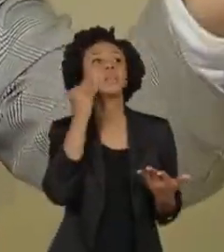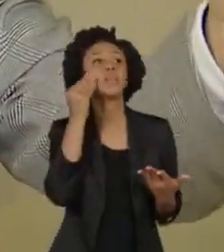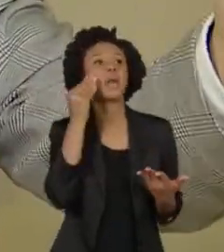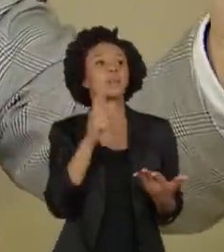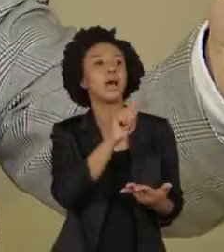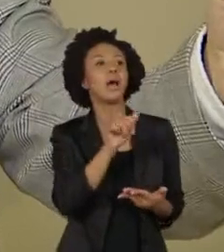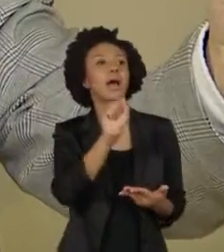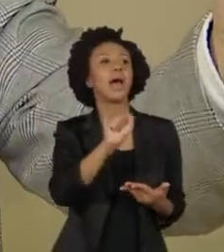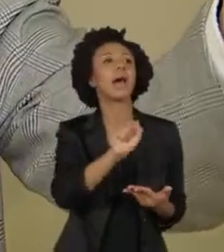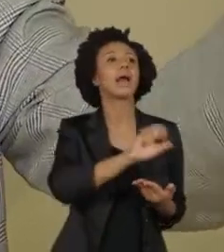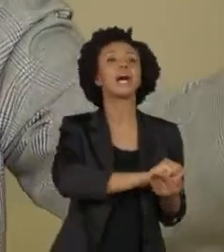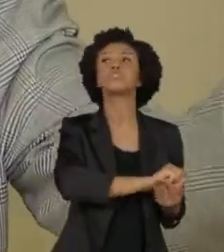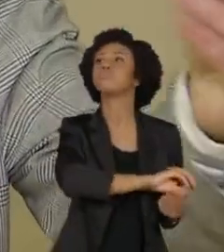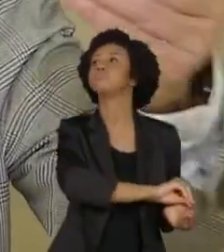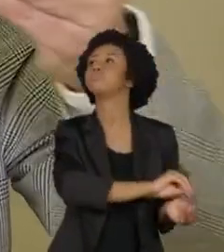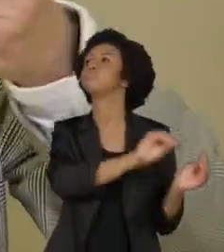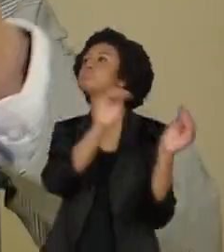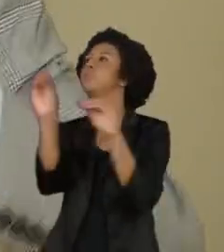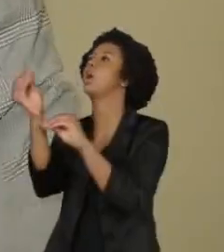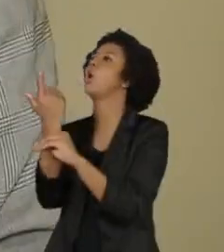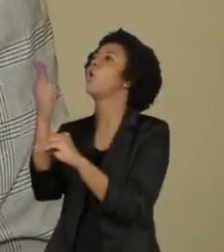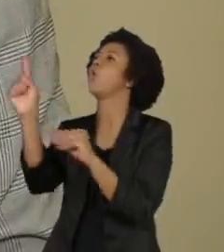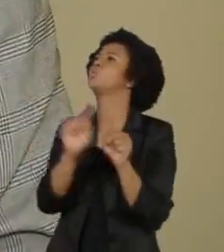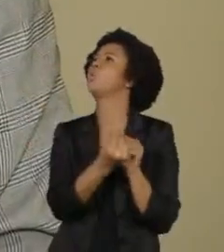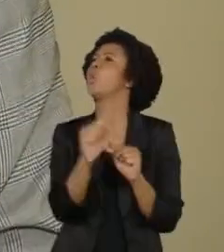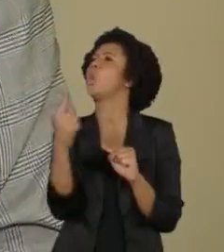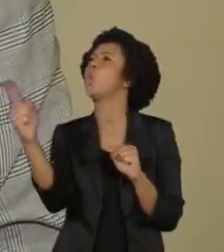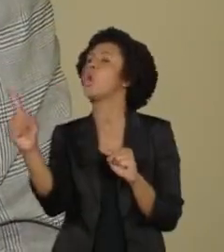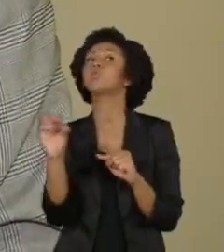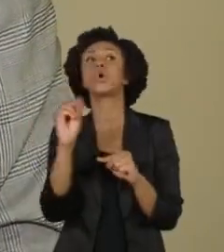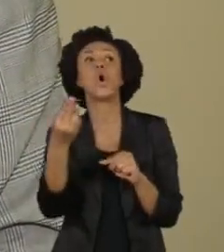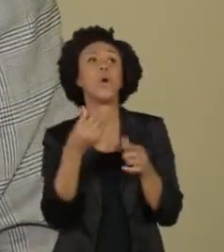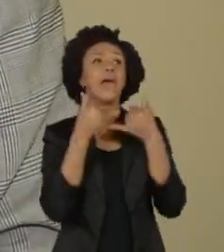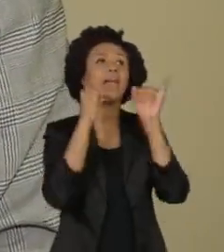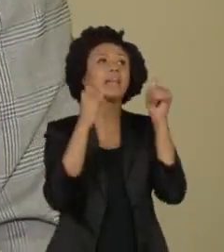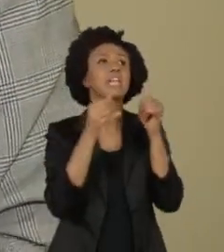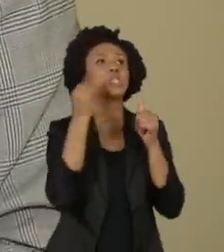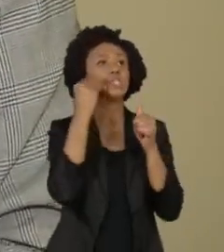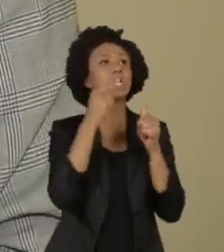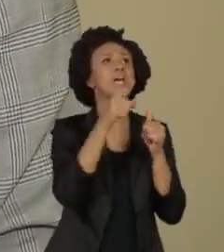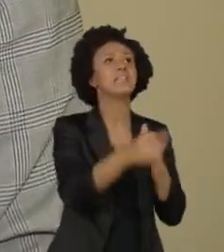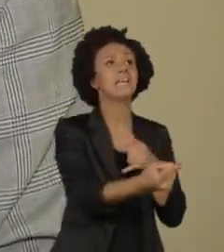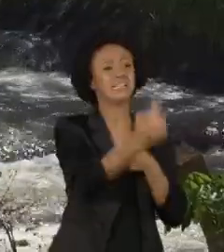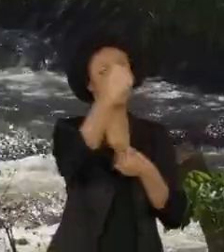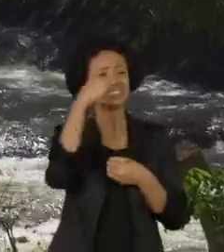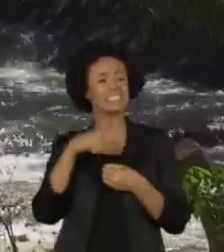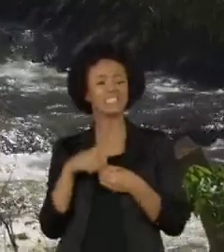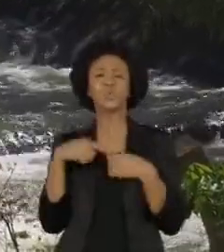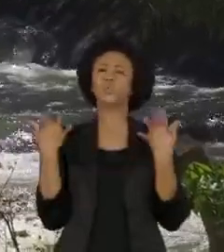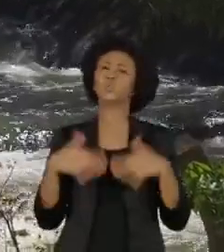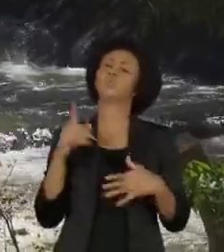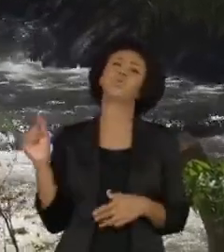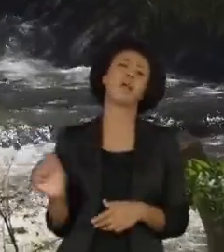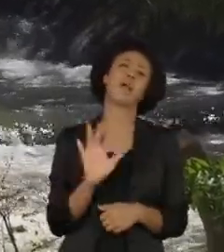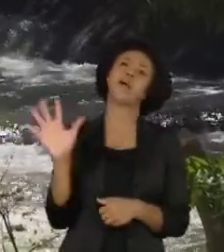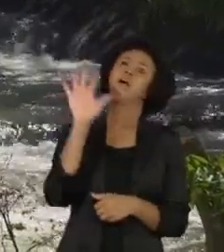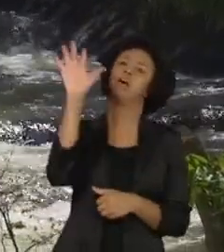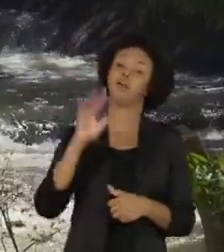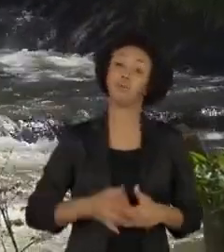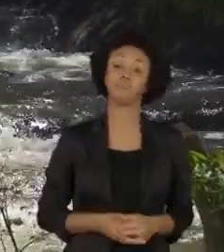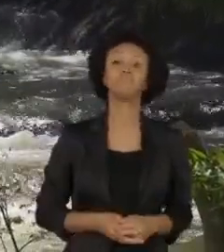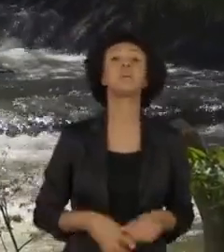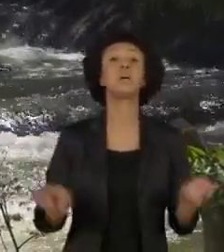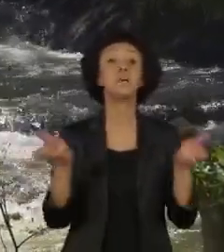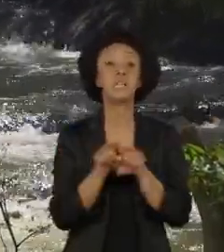longe, as termoelétricas e linhas de transmissão para trazer a energia para perto. Isso é caríssimo. Também foi criada